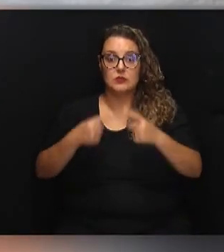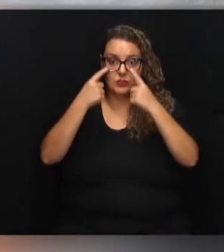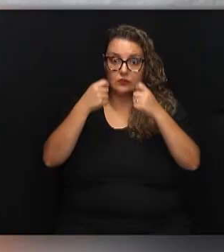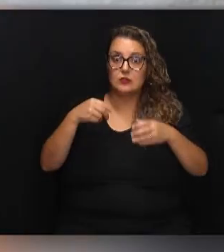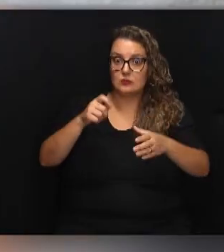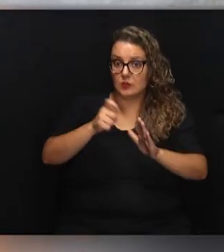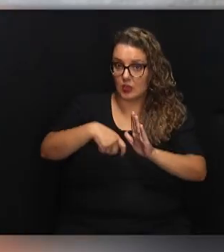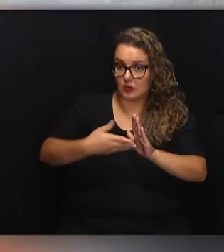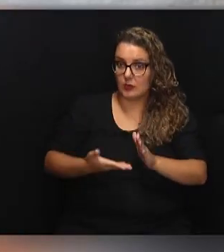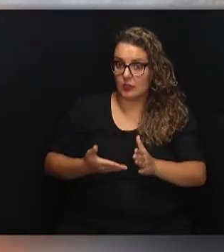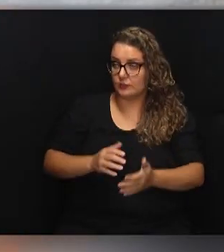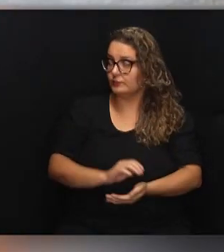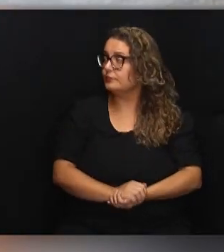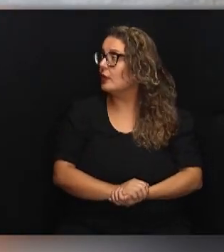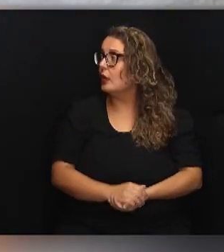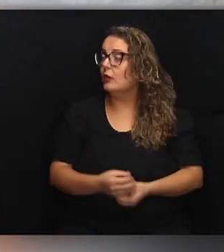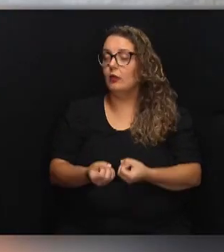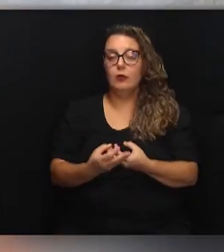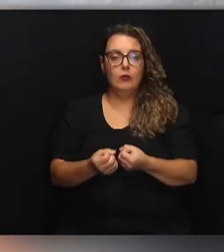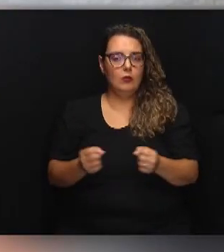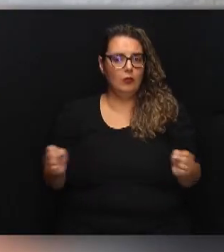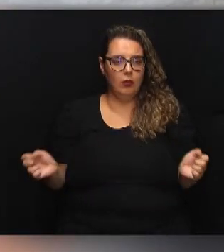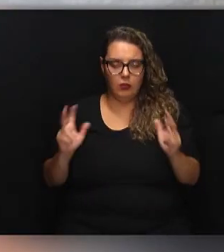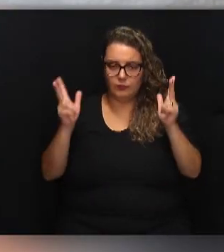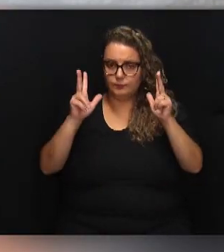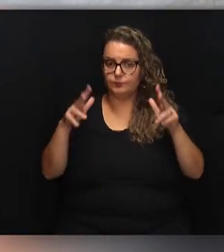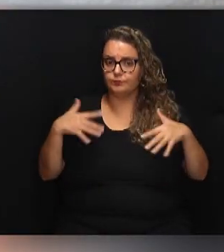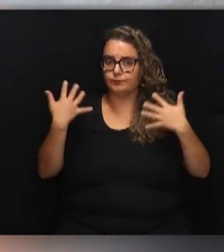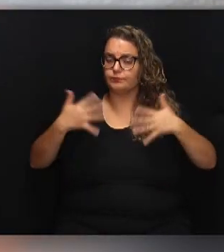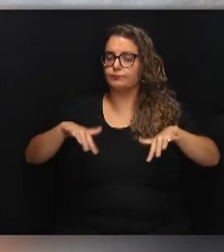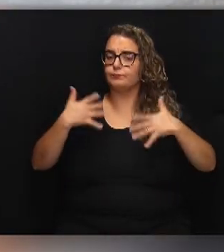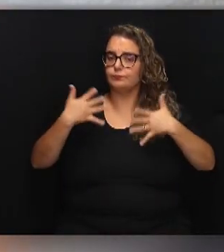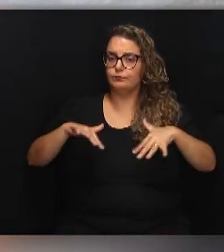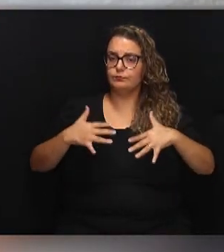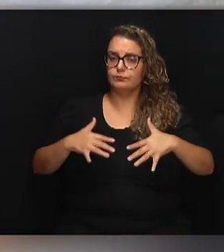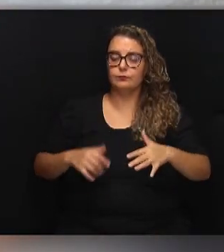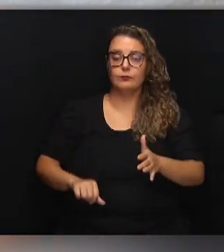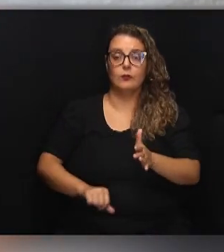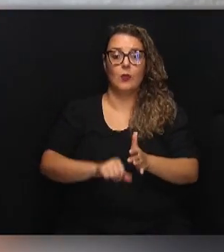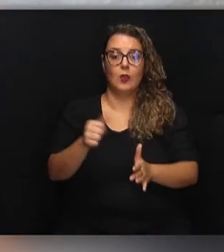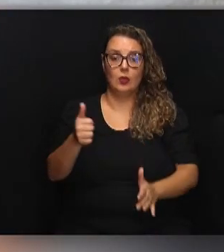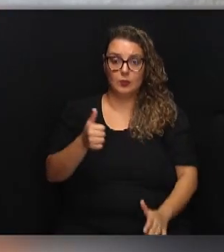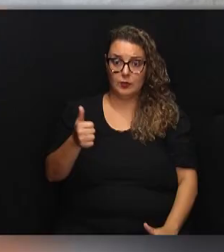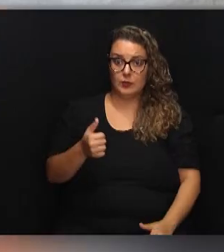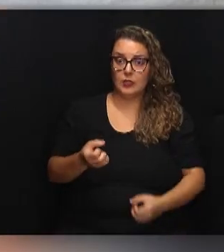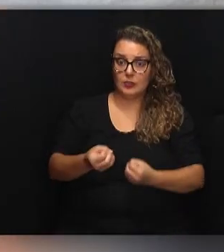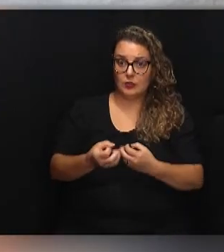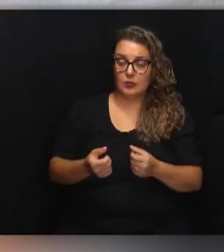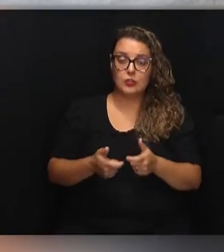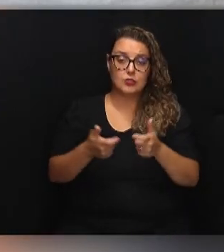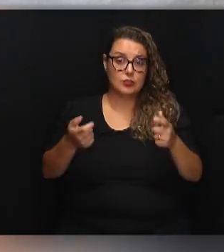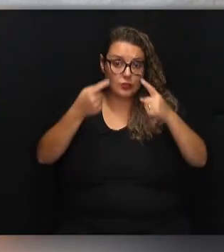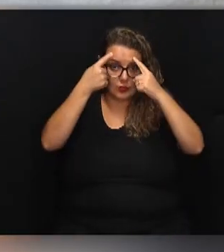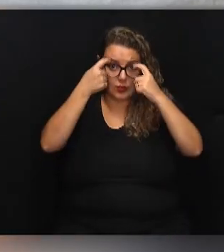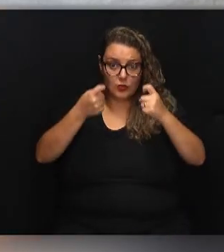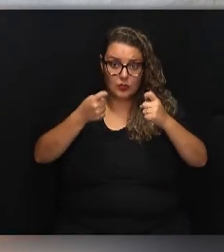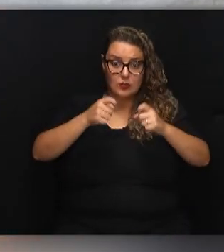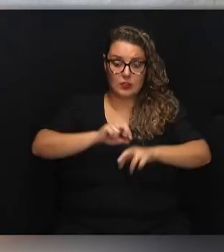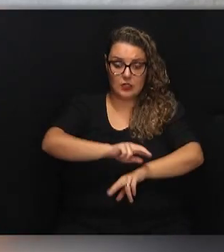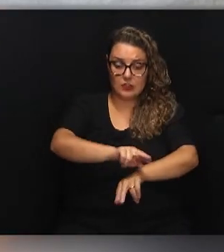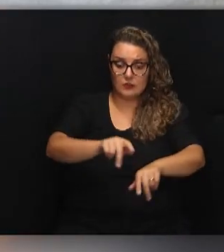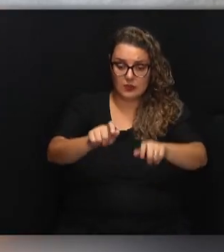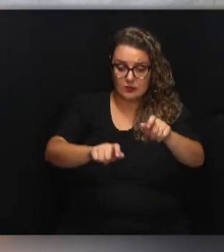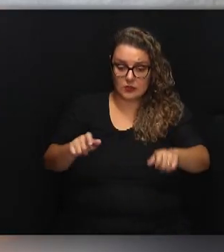situação de alarme gigantesco, né? Nós temos o primeiro dado de maior violência entre os